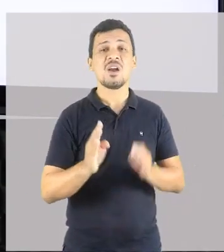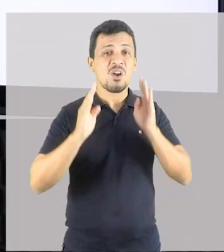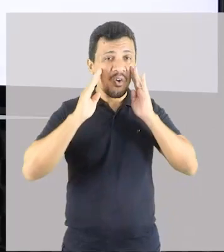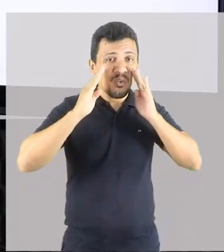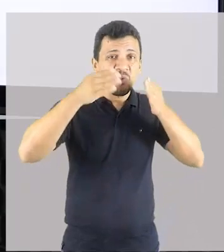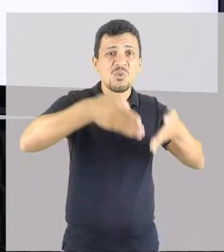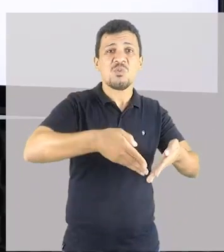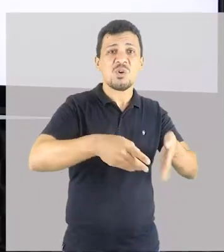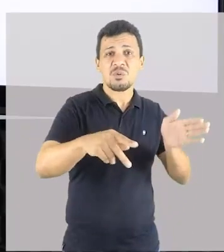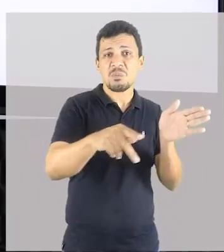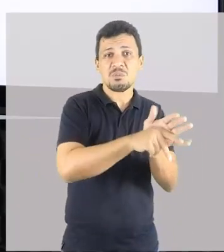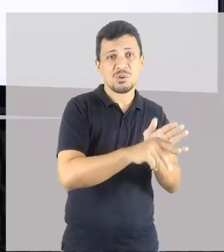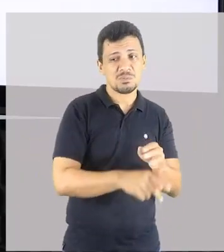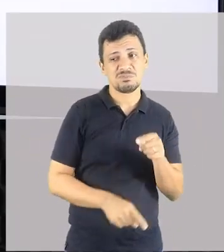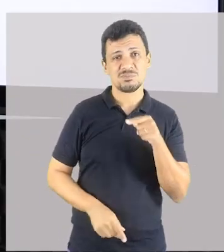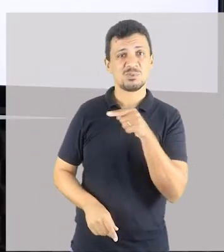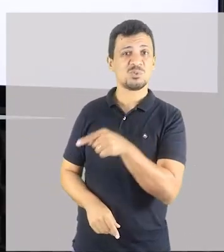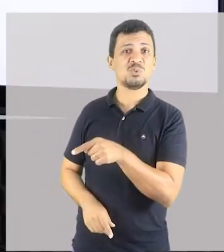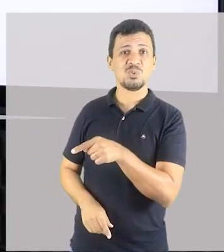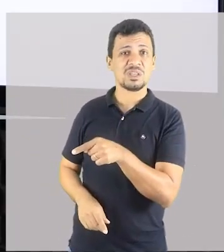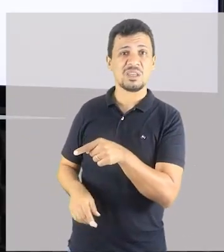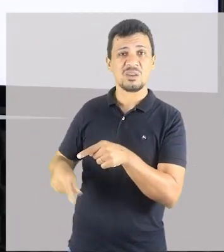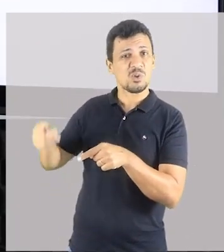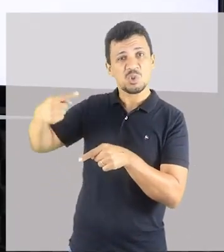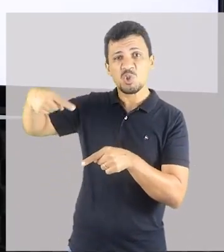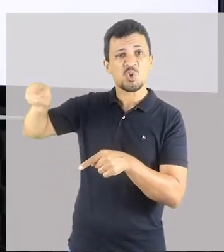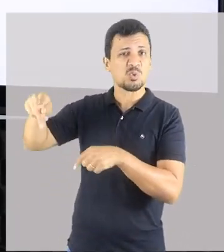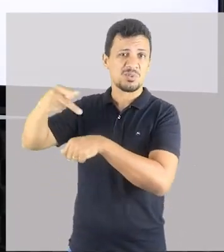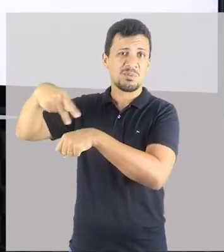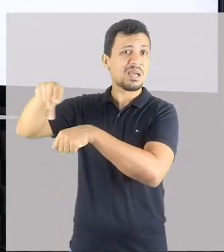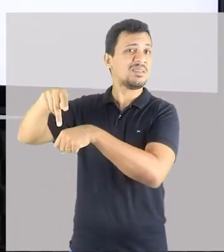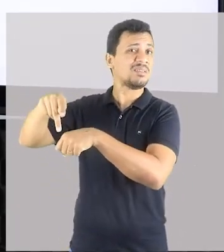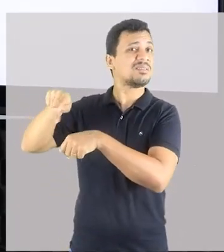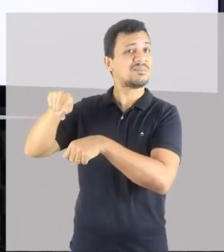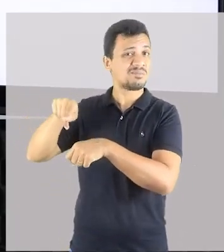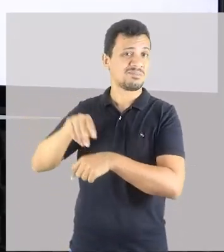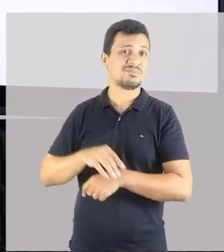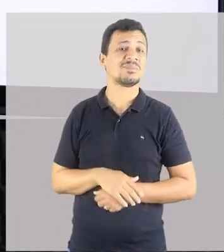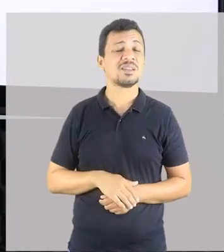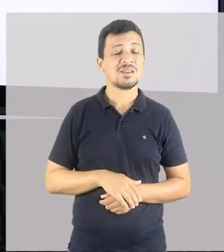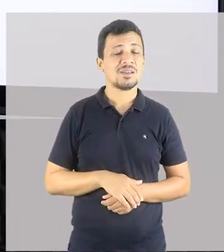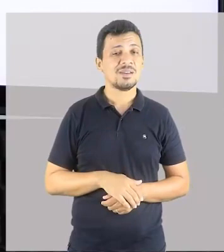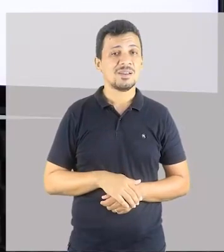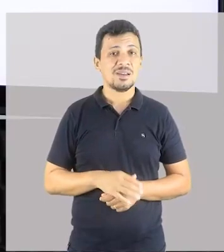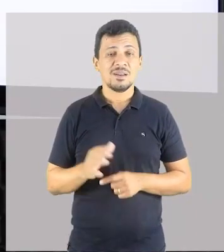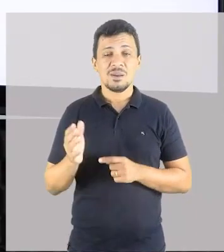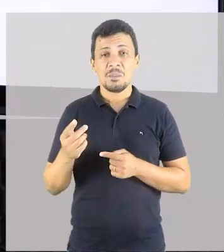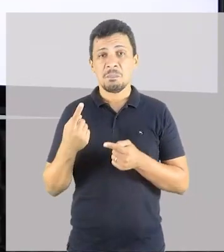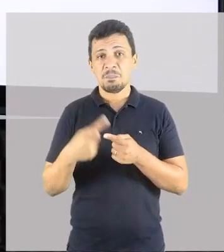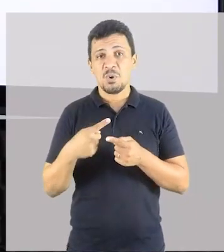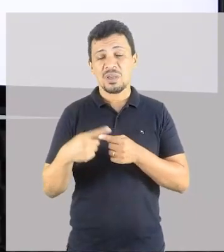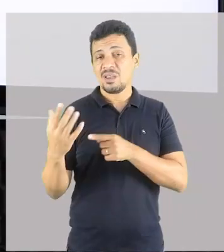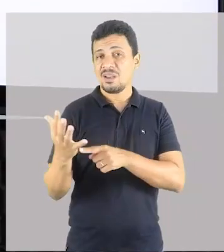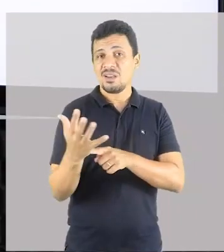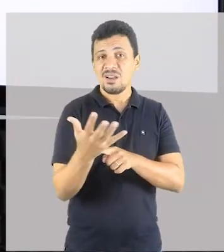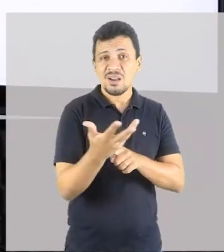que é nosso do que o que é lá de fora, certo? Até então, a arte, ela associava muito